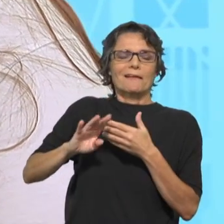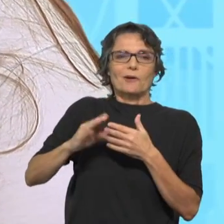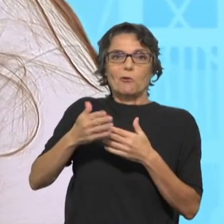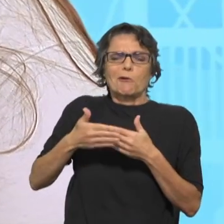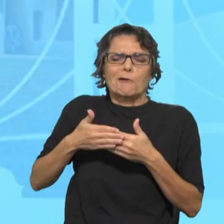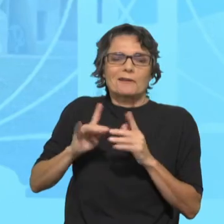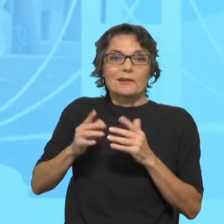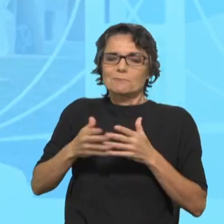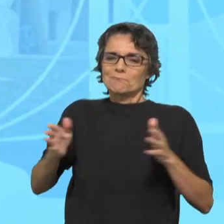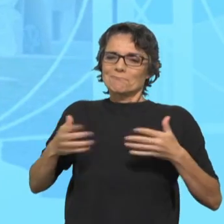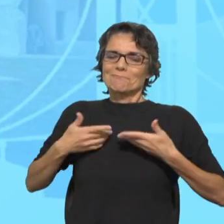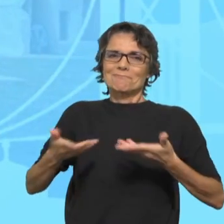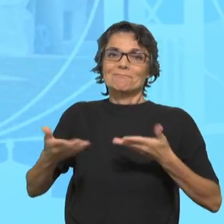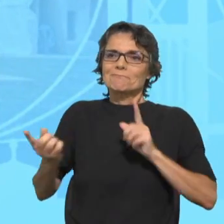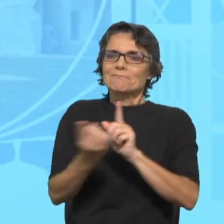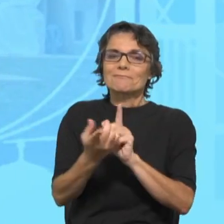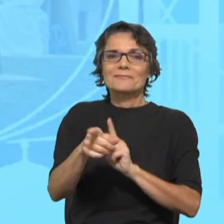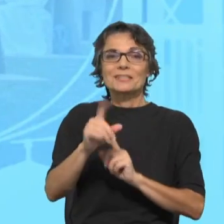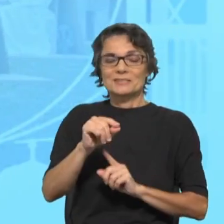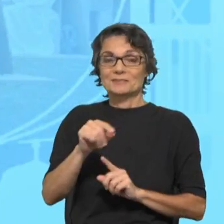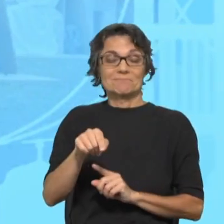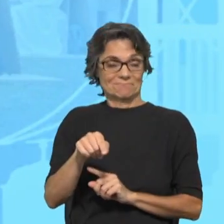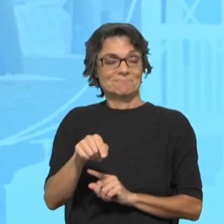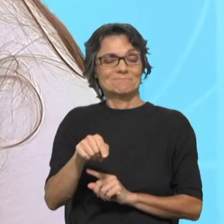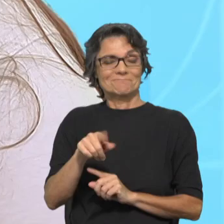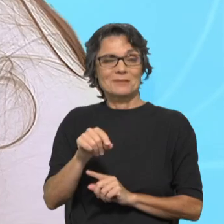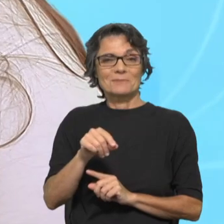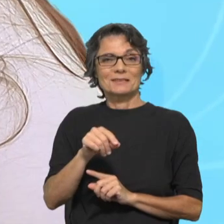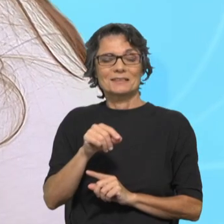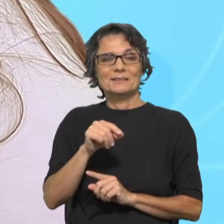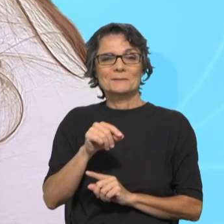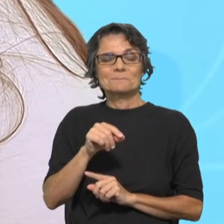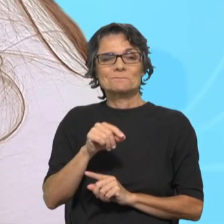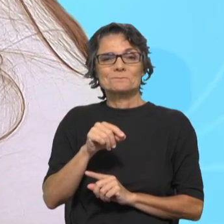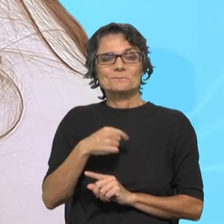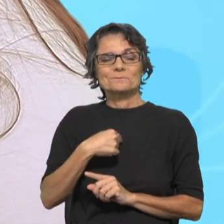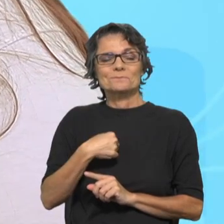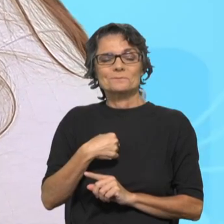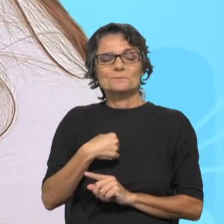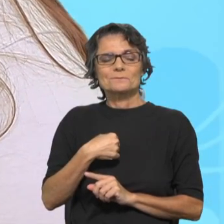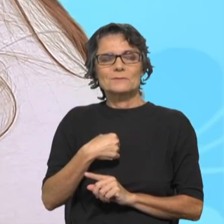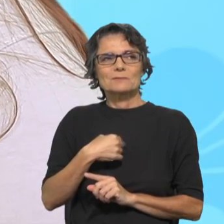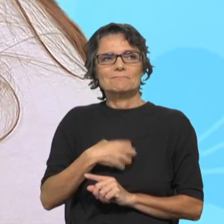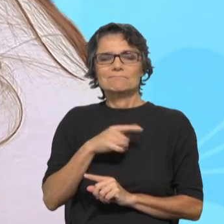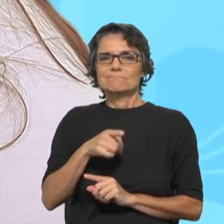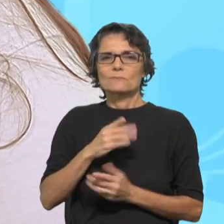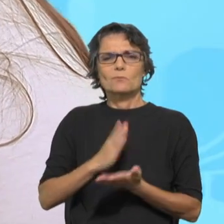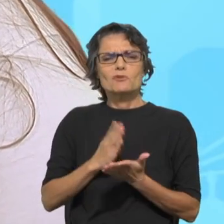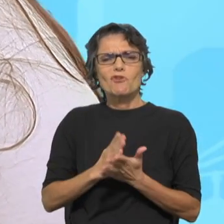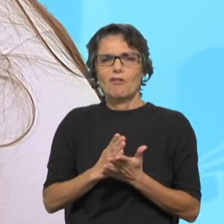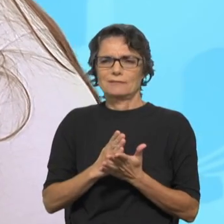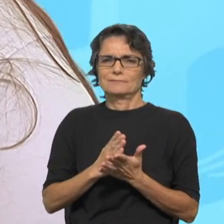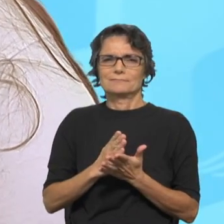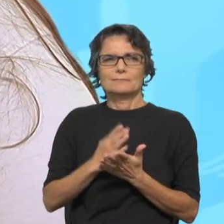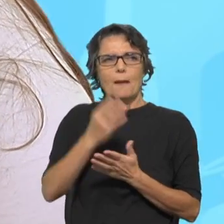em casa. É a definição que os meus pais também usam. E acho que tem sido uma grande escola para mim, uma escola de conhecer as